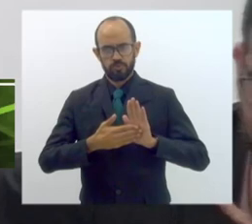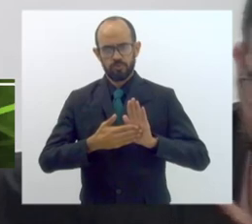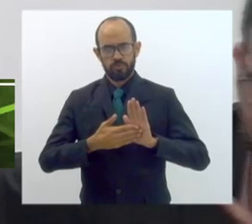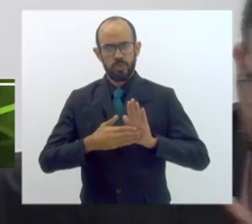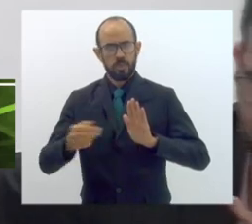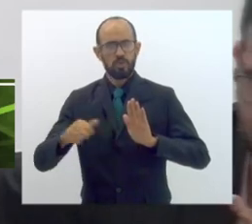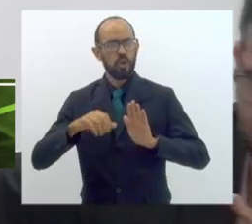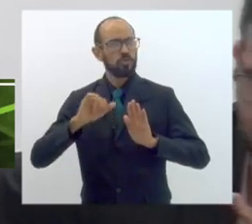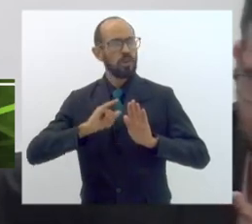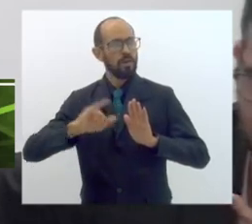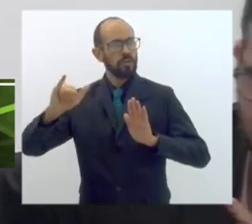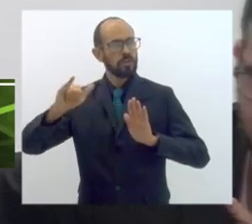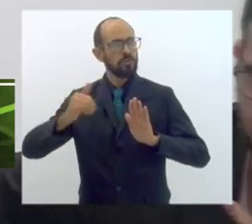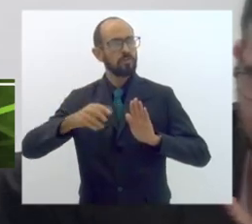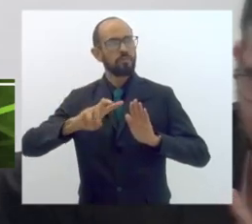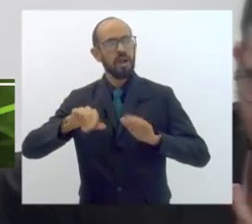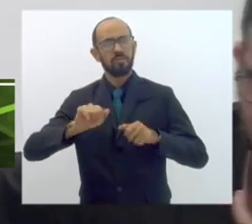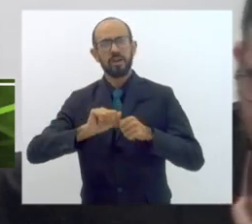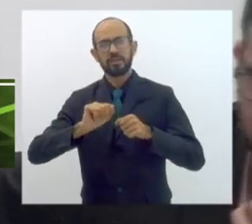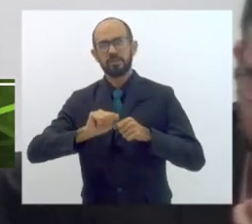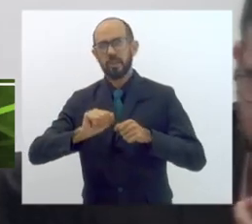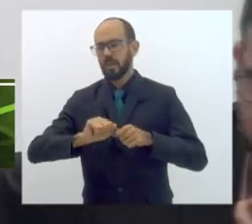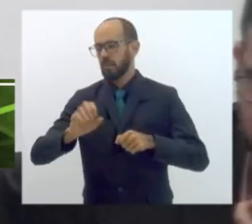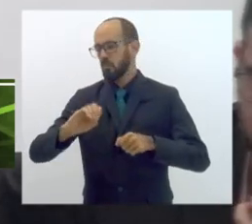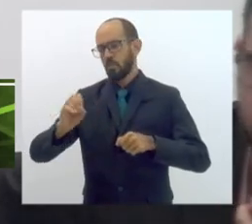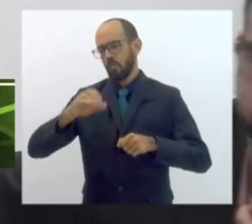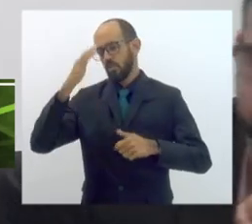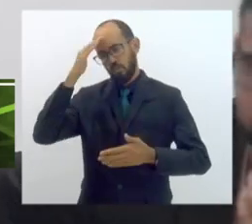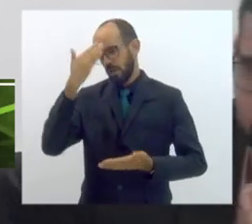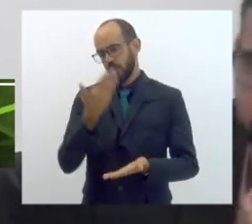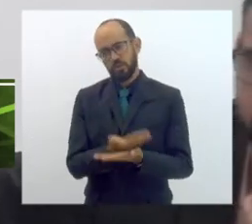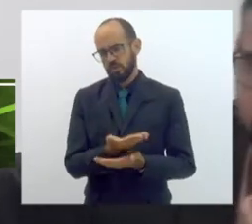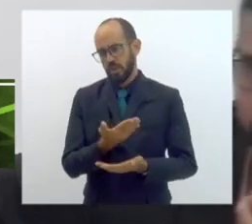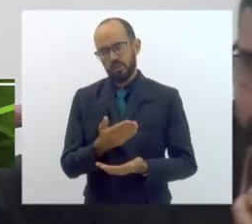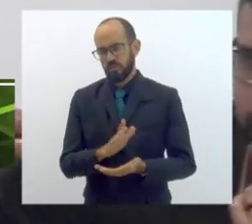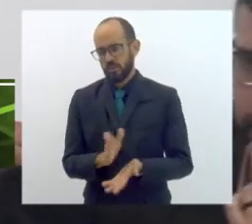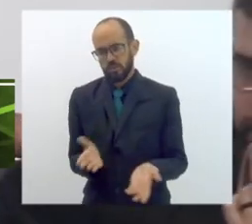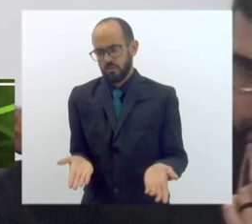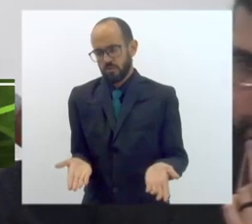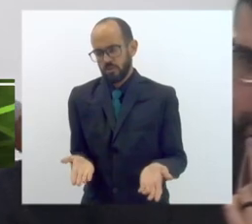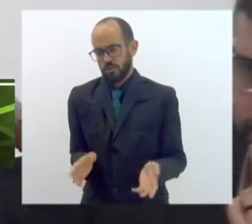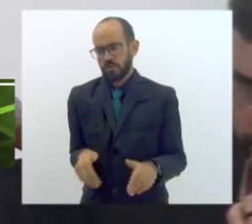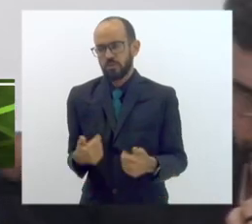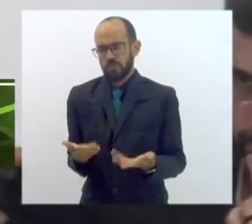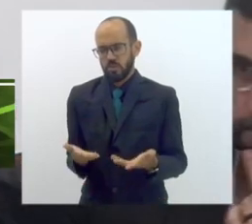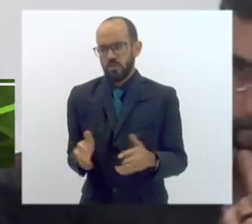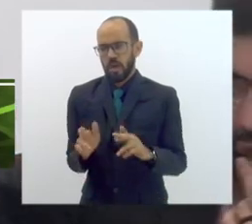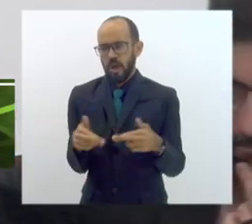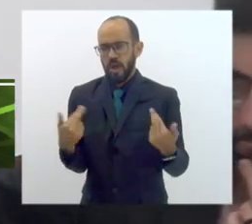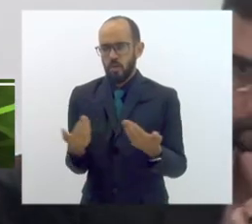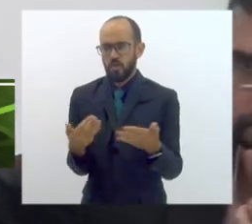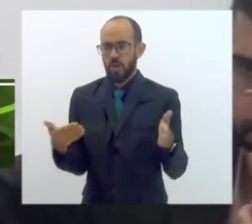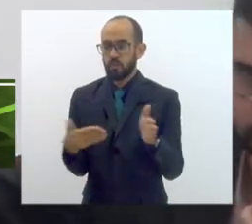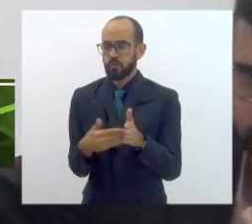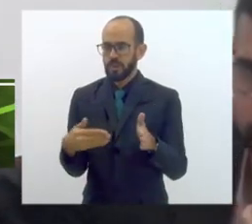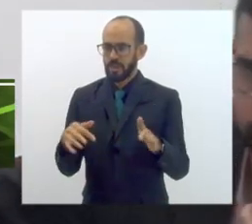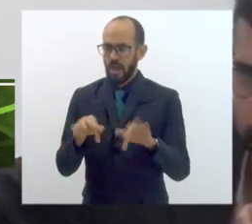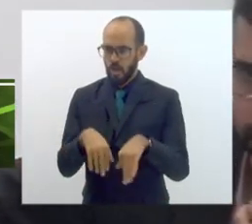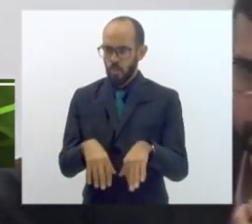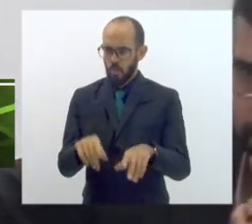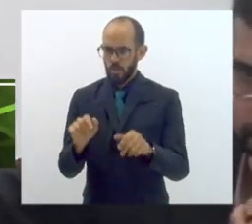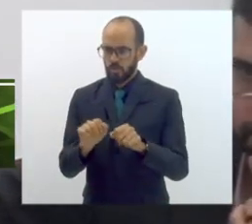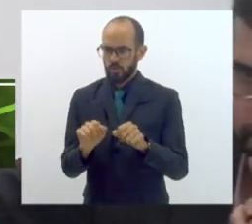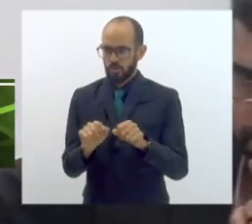vamos fazer, e não fazia. E ninguém acreditava mais. Então, a última conversa, né, Rodrigo? Séria que teve, o